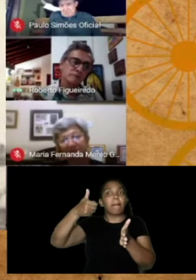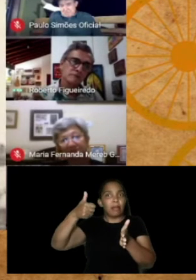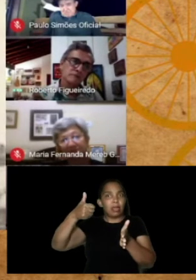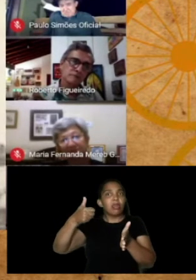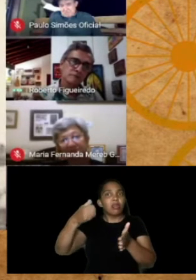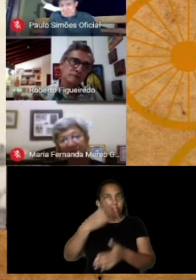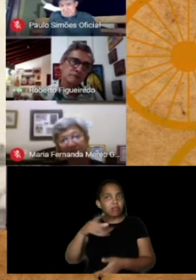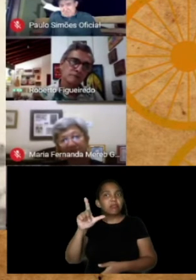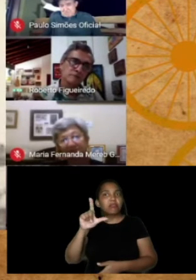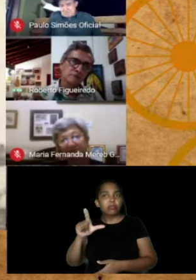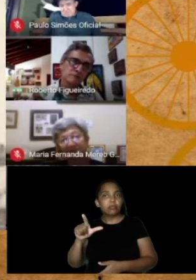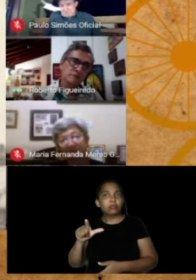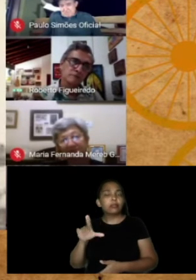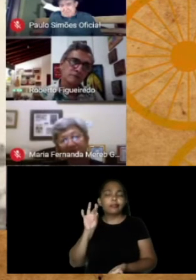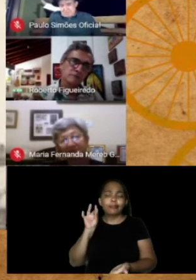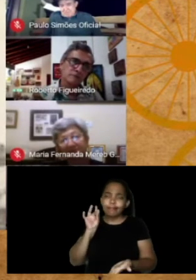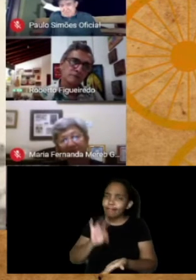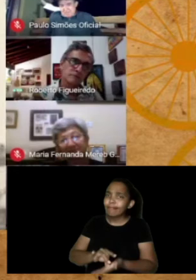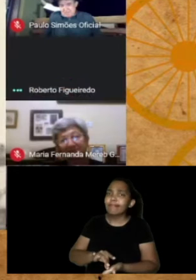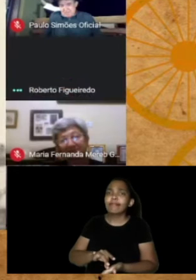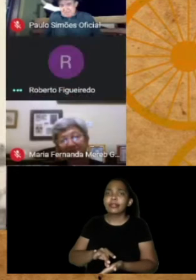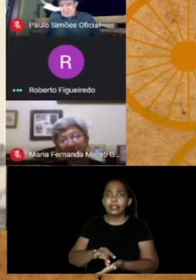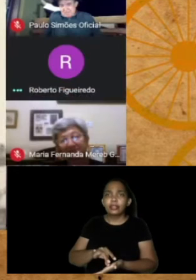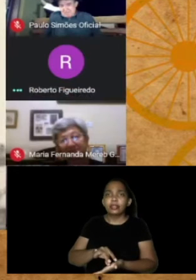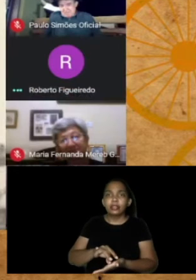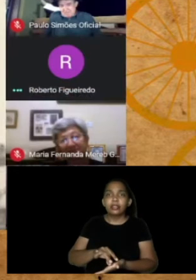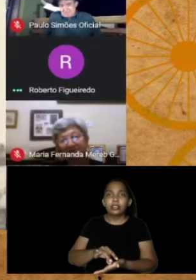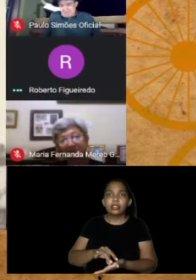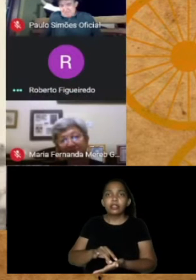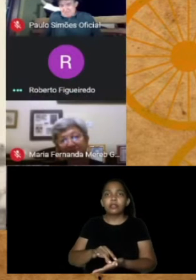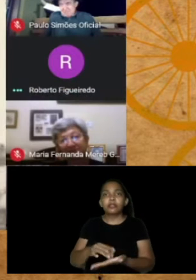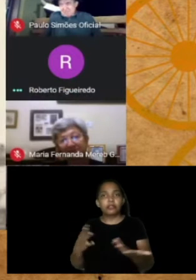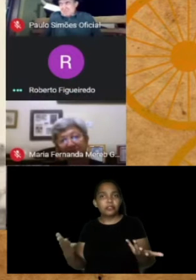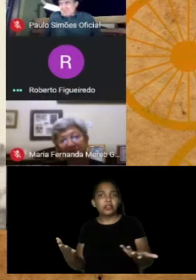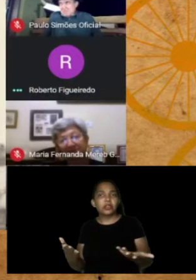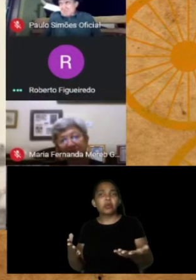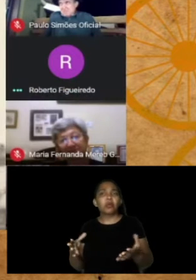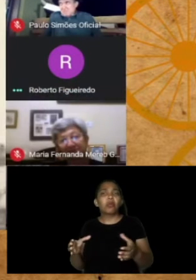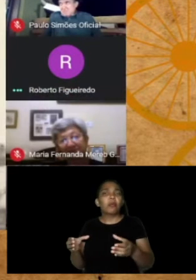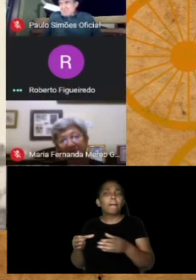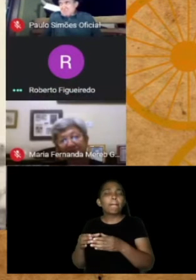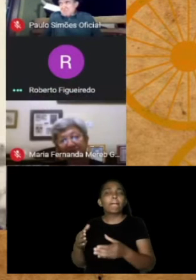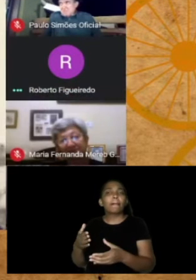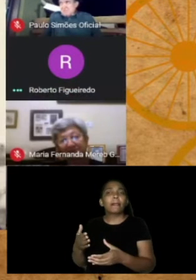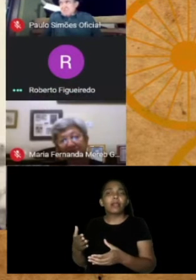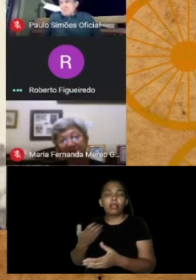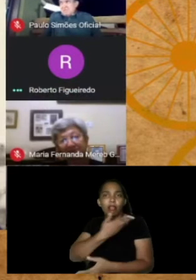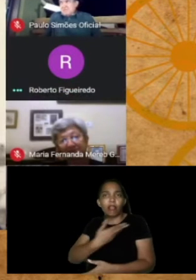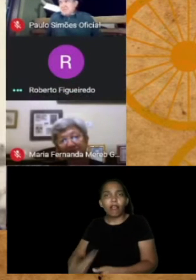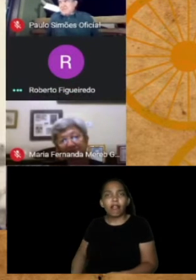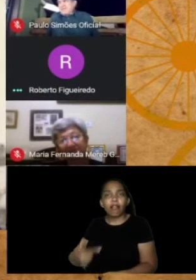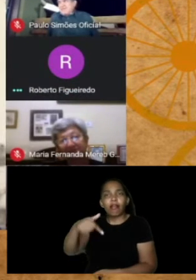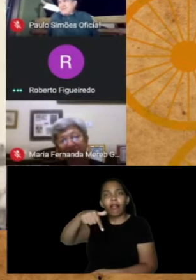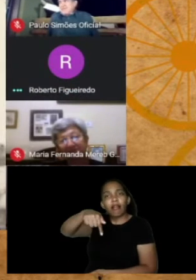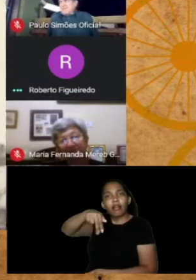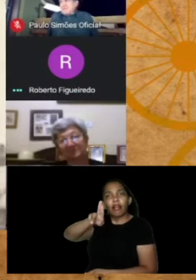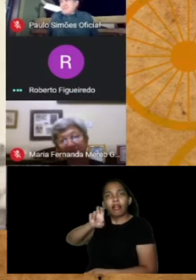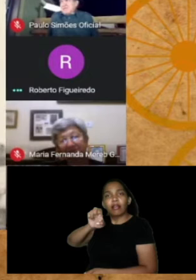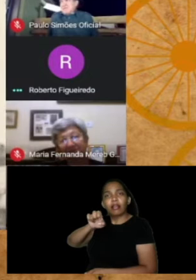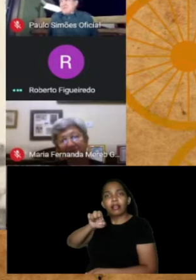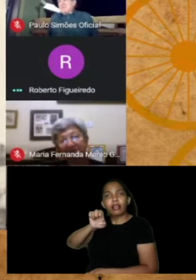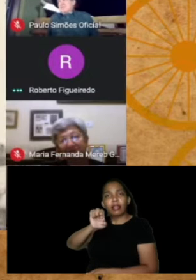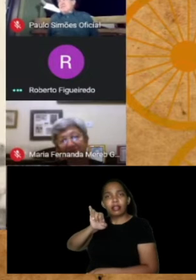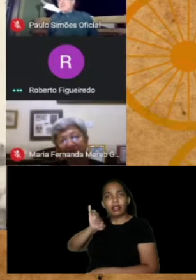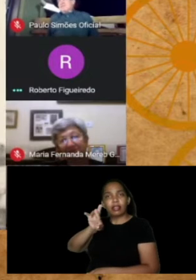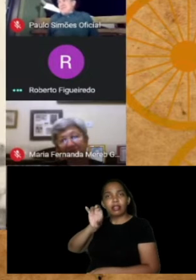foi realmente um senhor lá na gestão do Lúcio Queiroz, né? Naquela época tombou por decreto, e